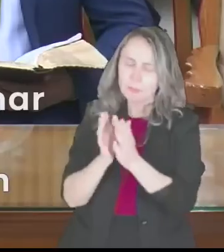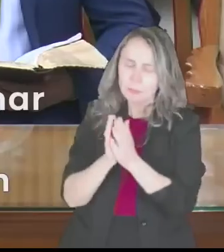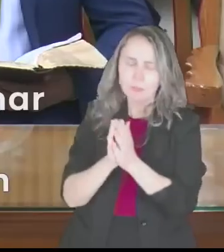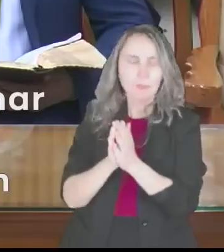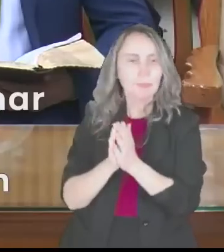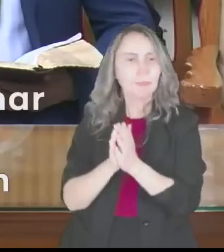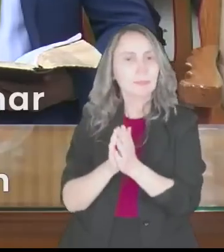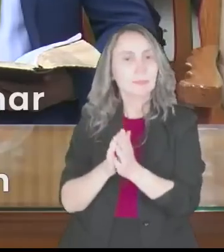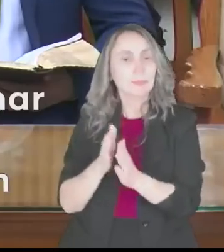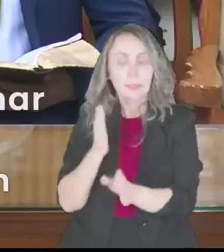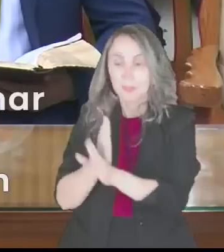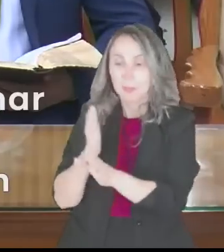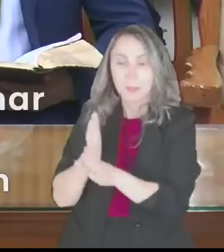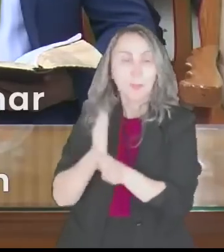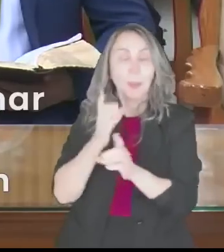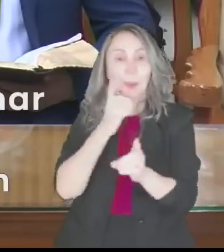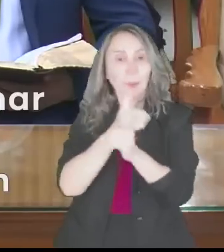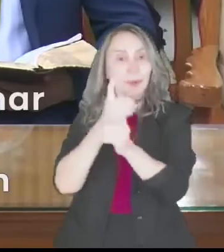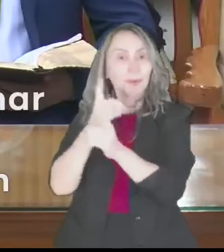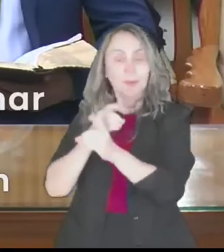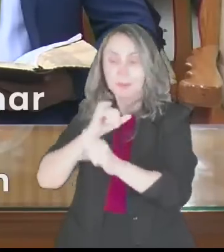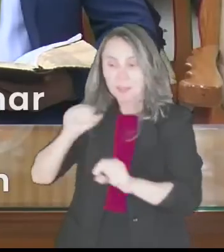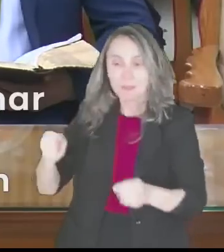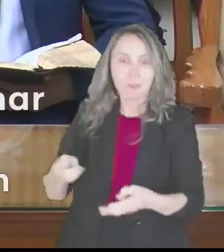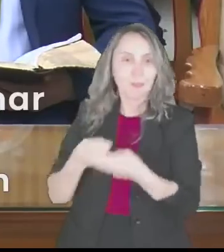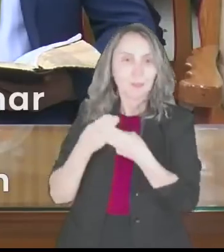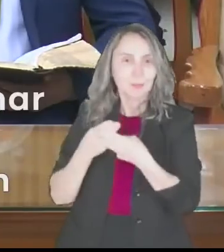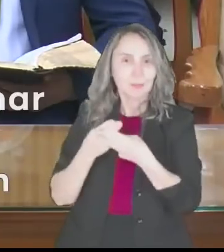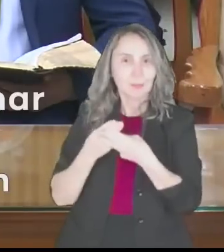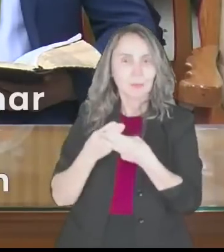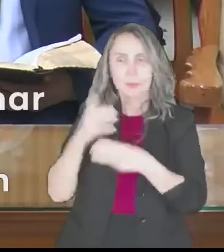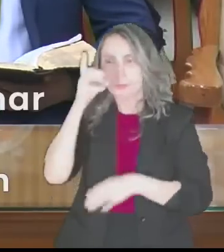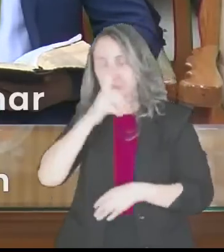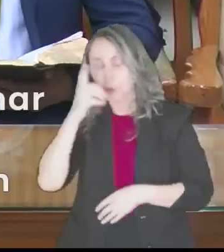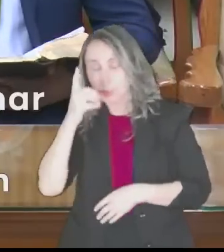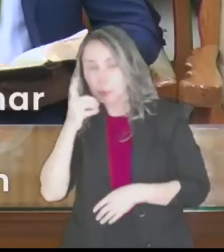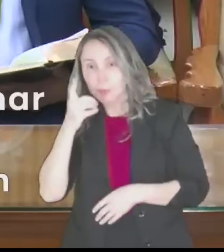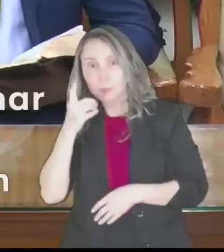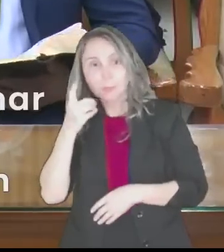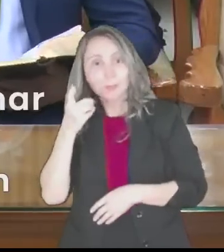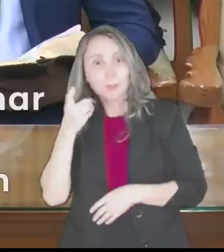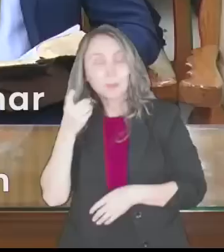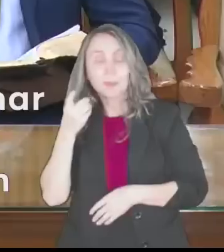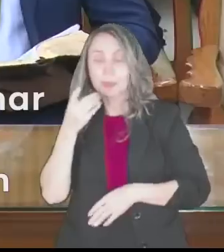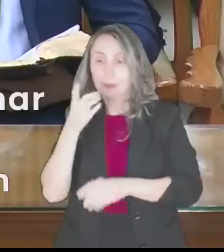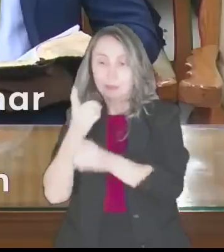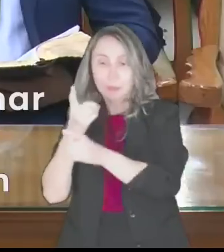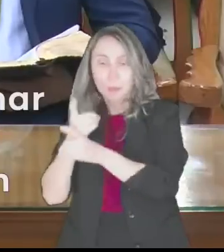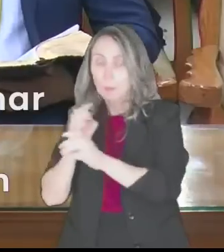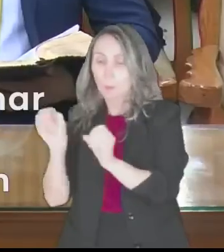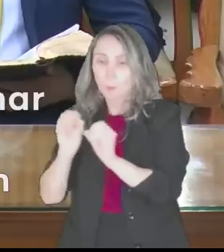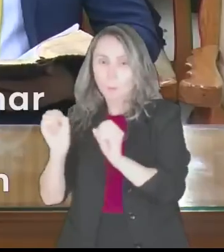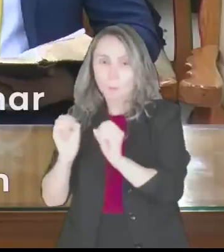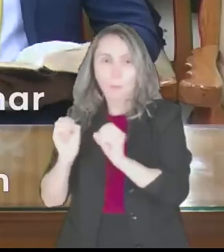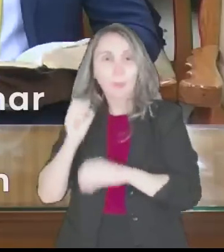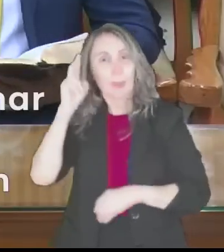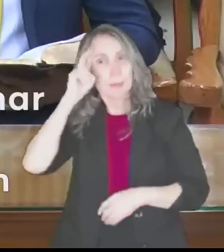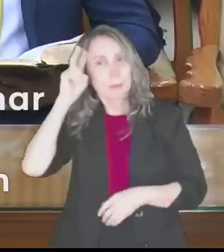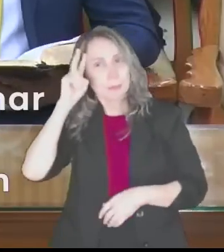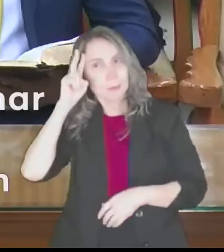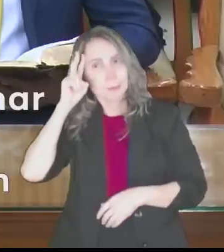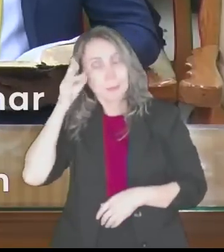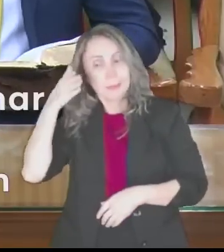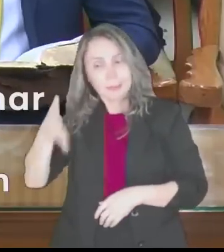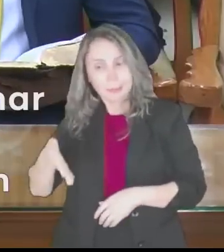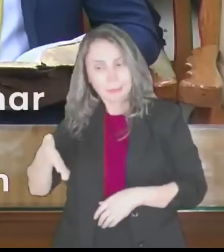sinagoga fechada. Se fosse na segunda, ia encontrar fechada. Ele tinha que ir que dia, meus amados irmãos? Sábado, que era o dia que os judeus se reuniam.